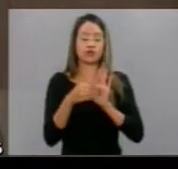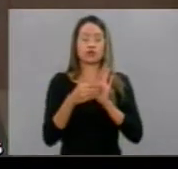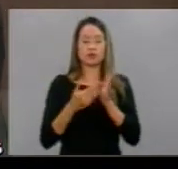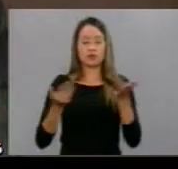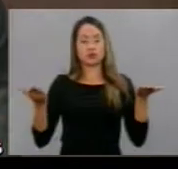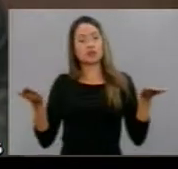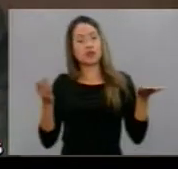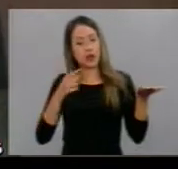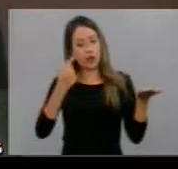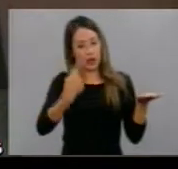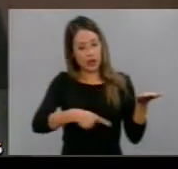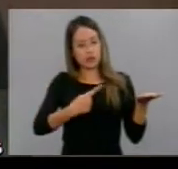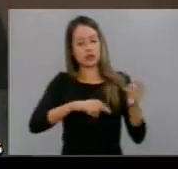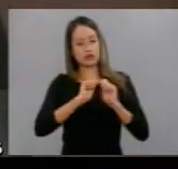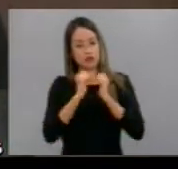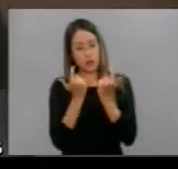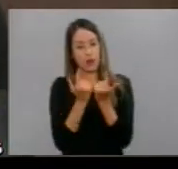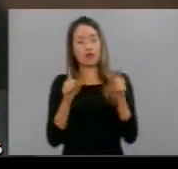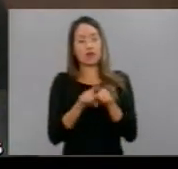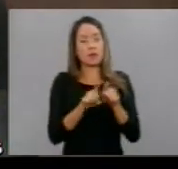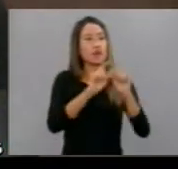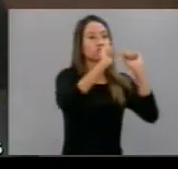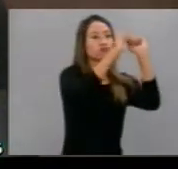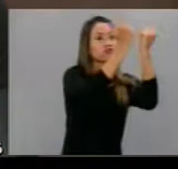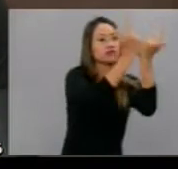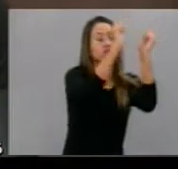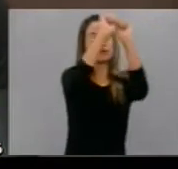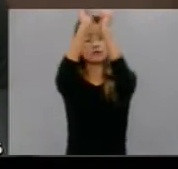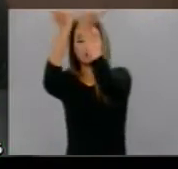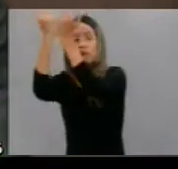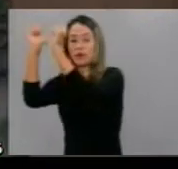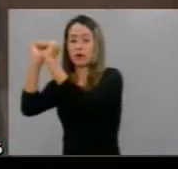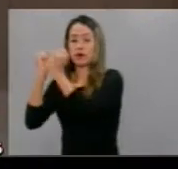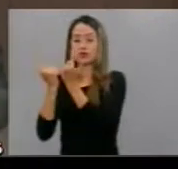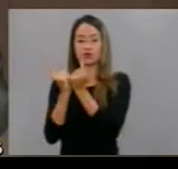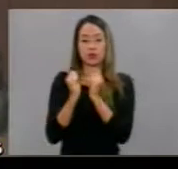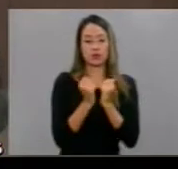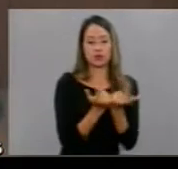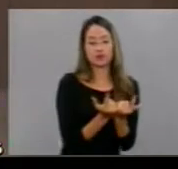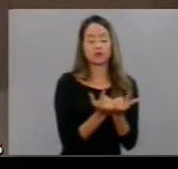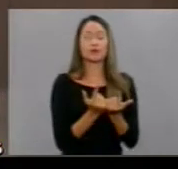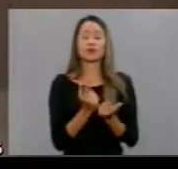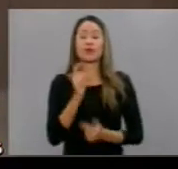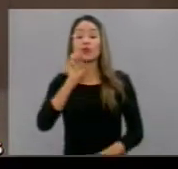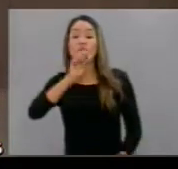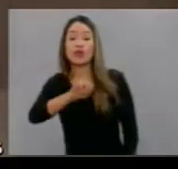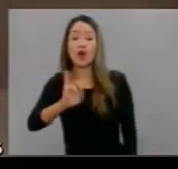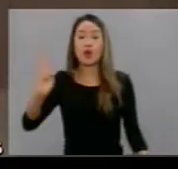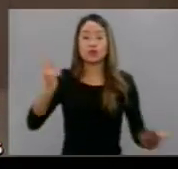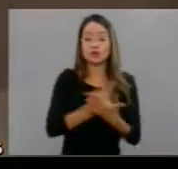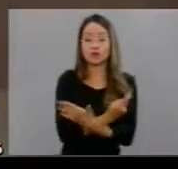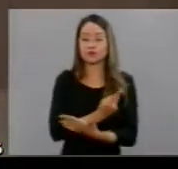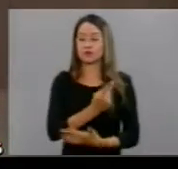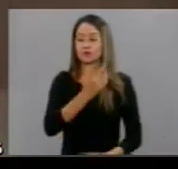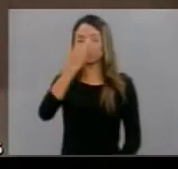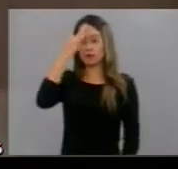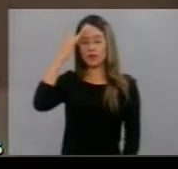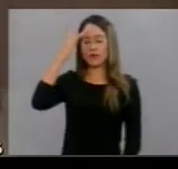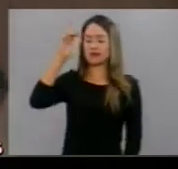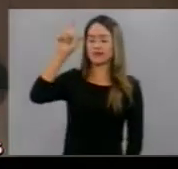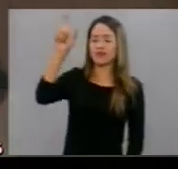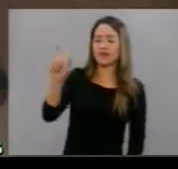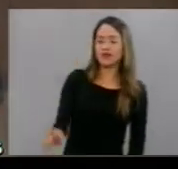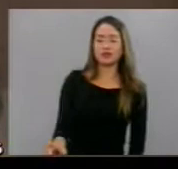nas casas parlamentares. O sistema majoritário é um sistema de personalidades. Só seriam eleitos grandes personalidades. O sistema